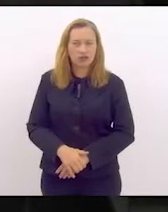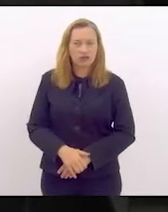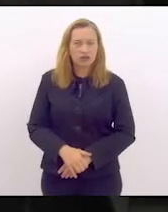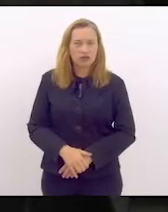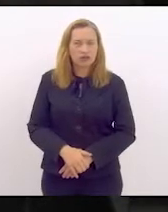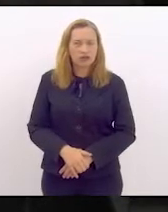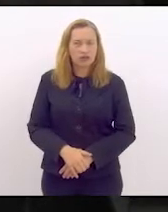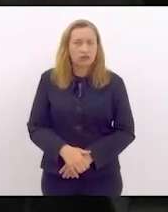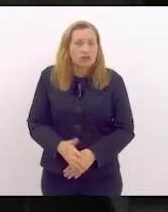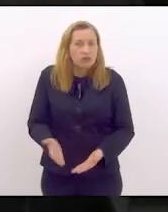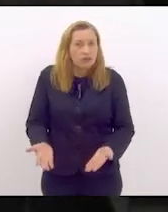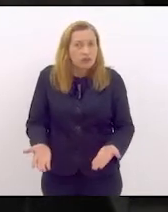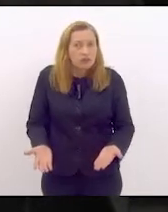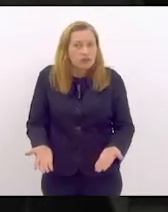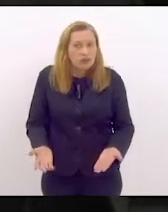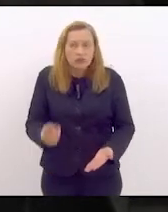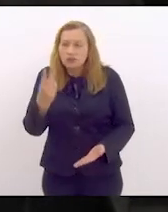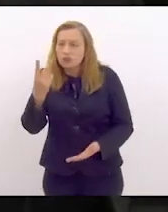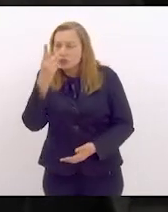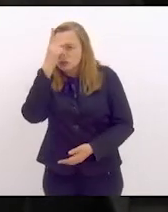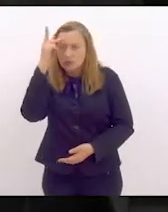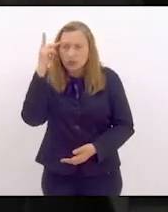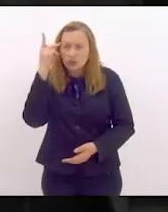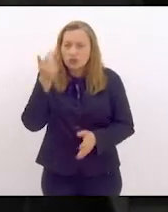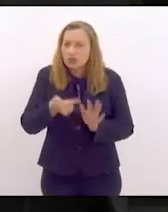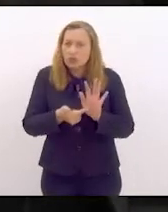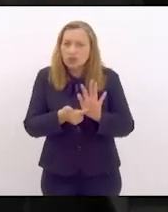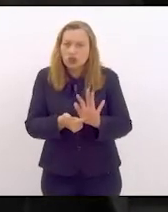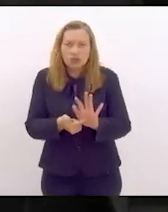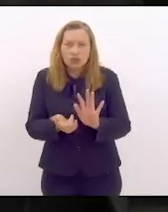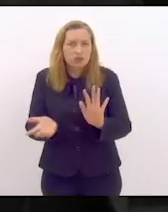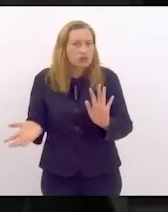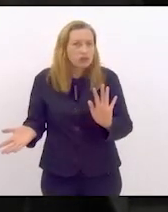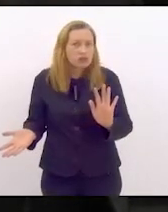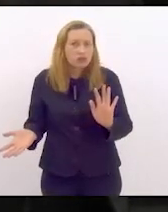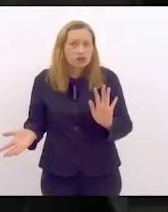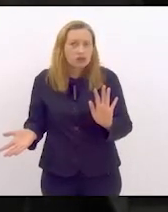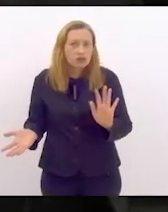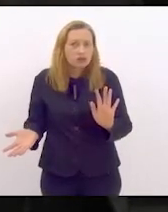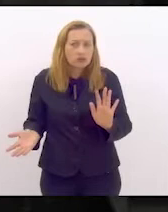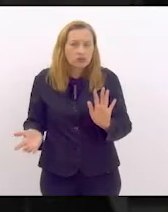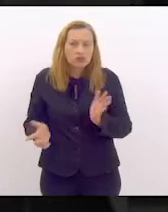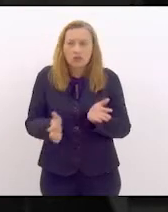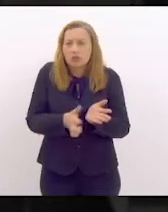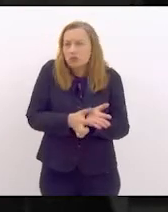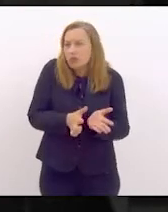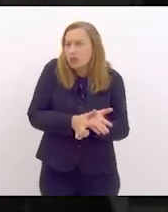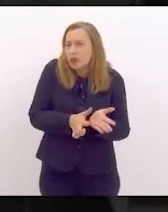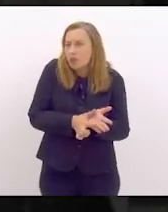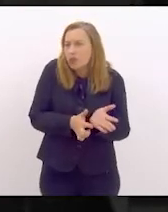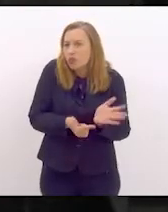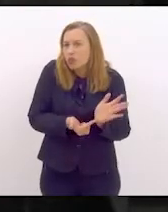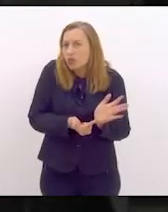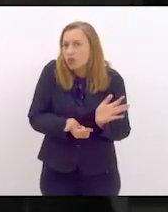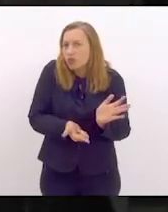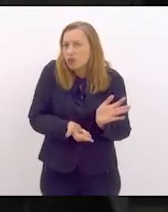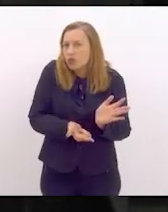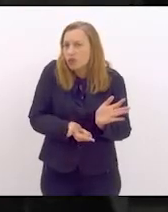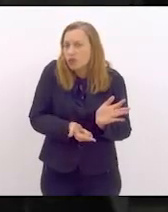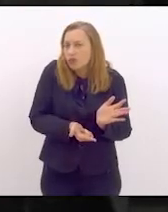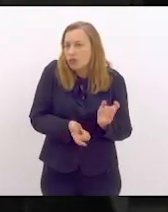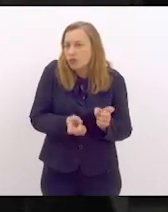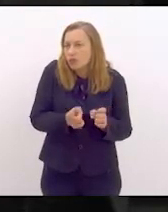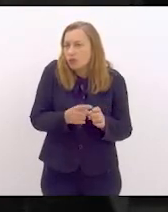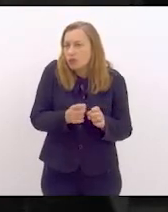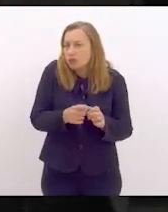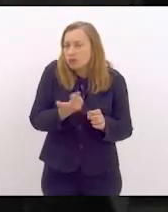aí, duas pessoas mostraram assim as receitas, né? Não tem